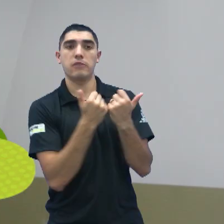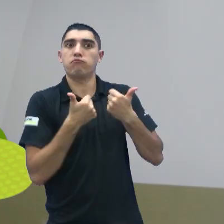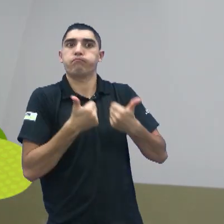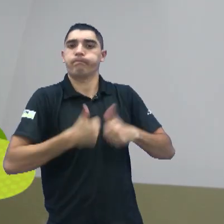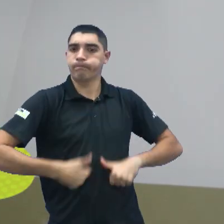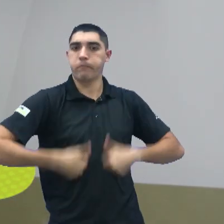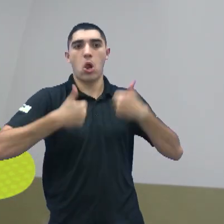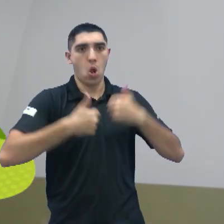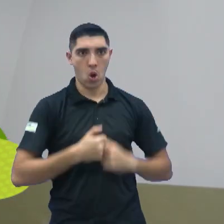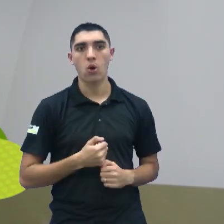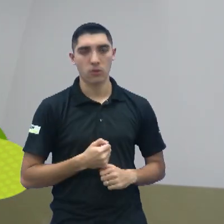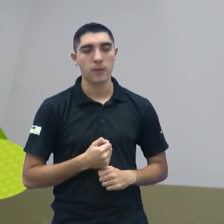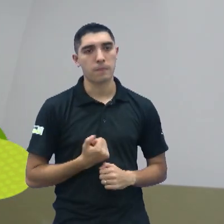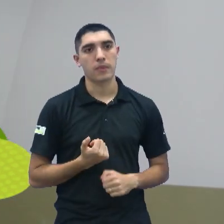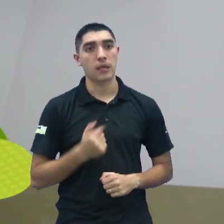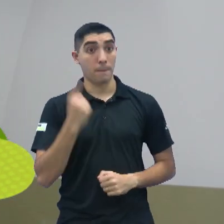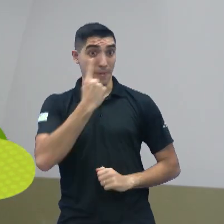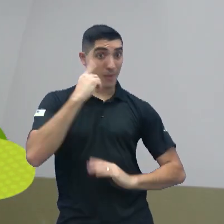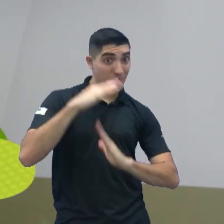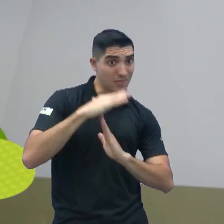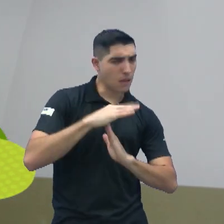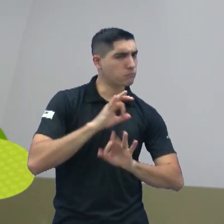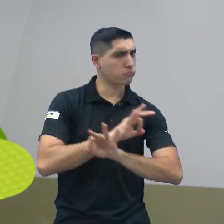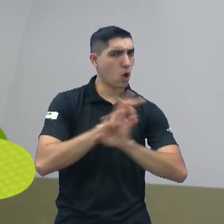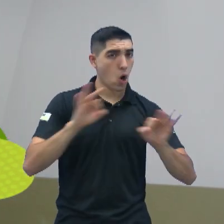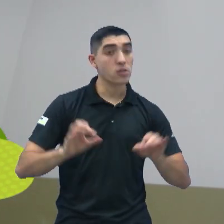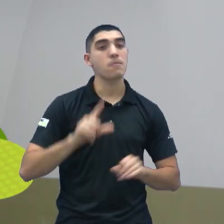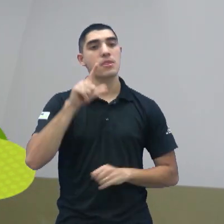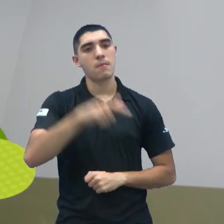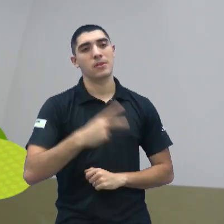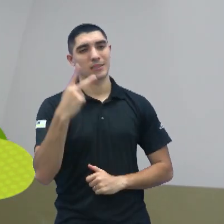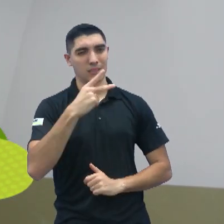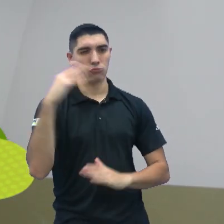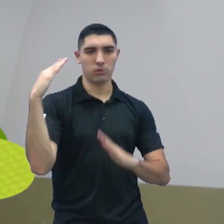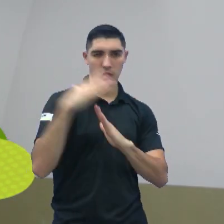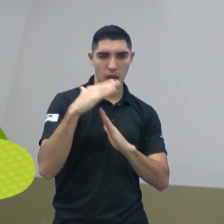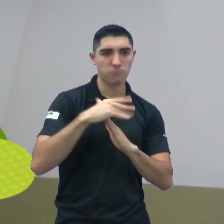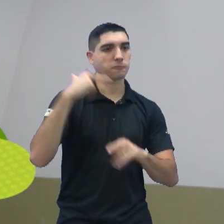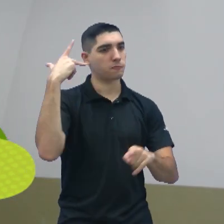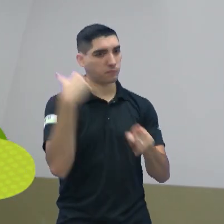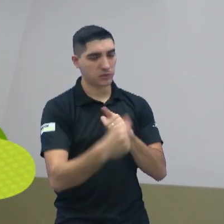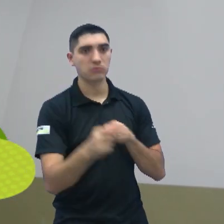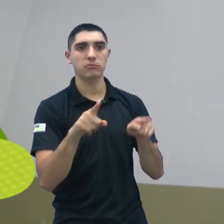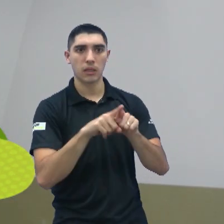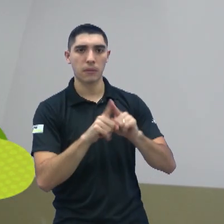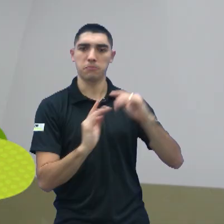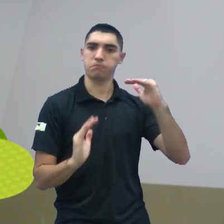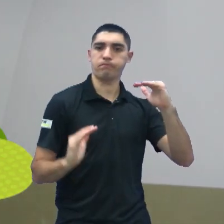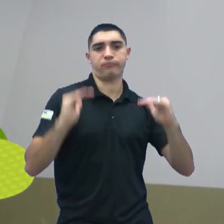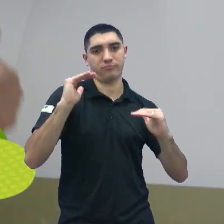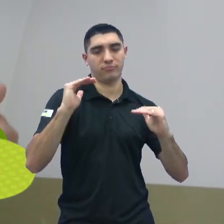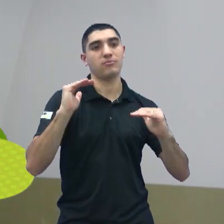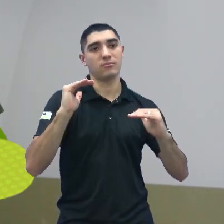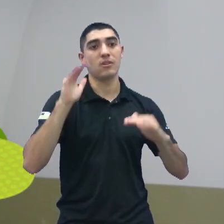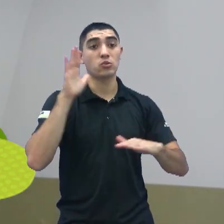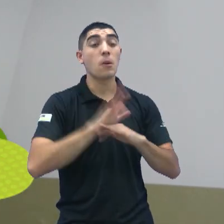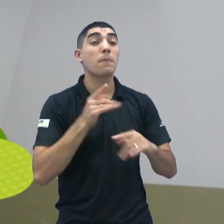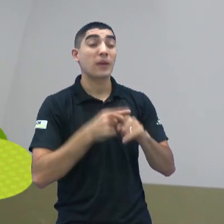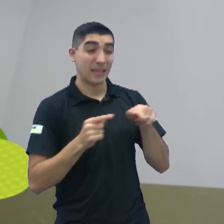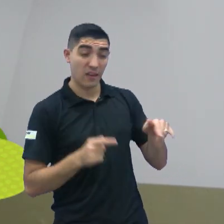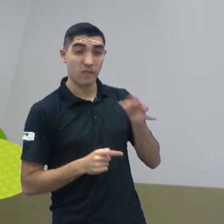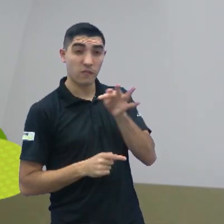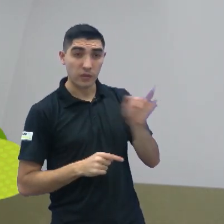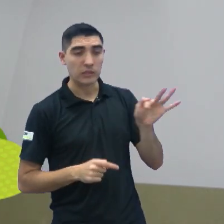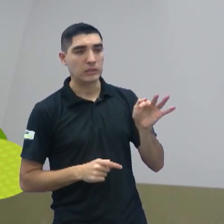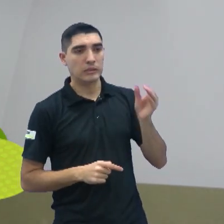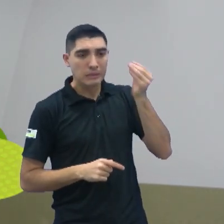tempo muito bom, tanto que no segundo quarto ganhou com ampla vantagem e isso fez diferença porque foi Franca que precisou correr atrás do